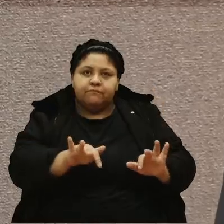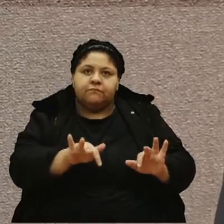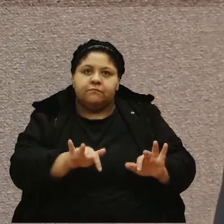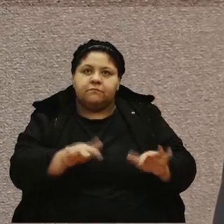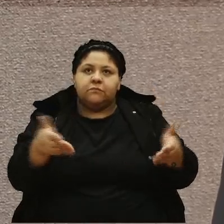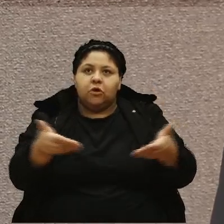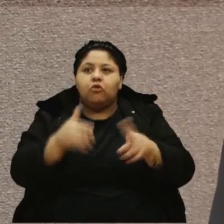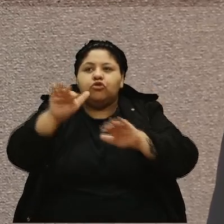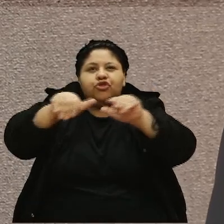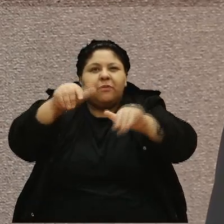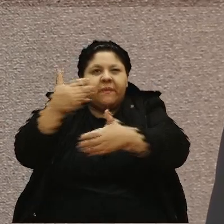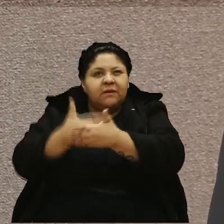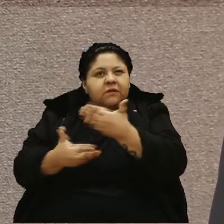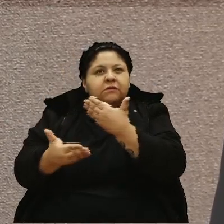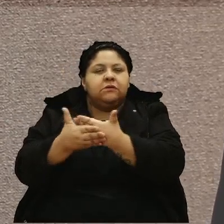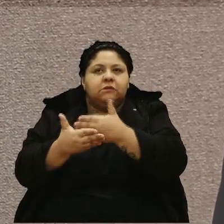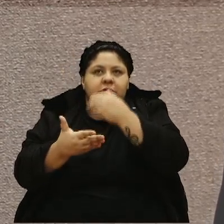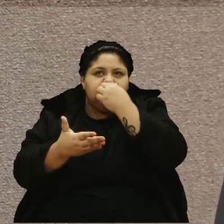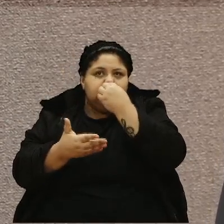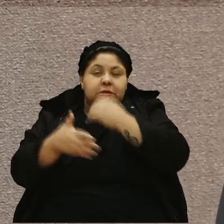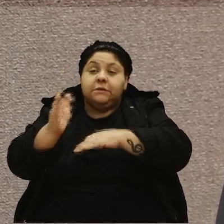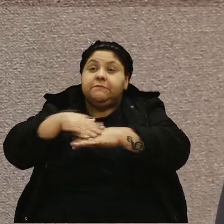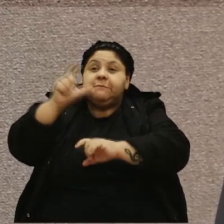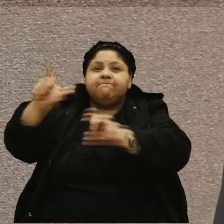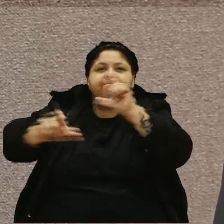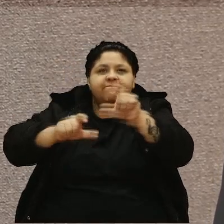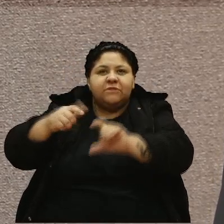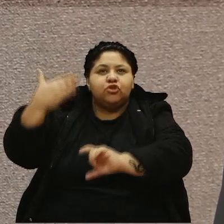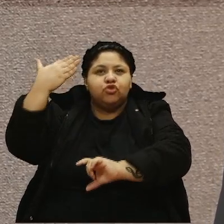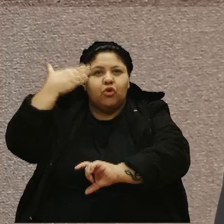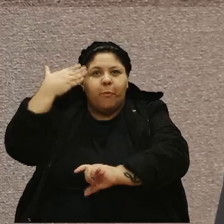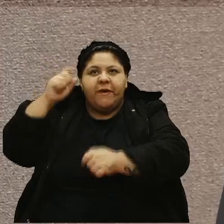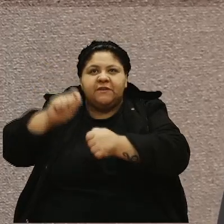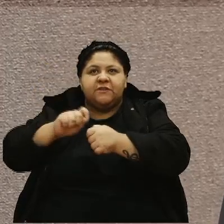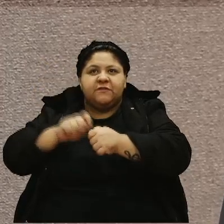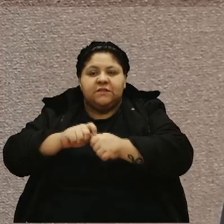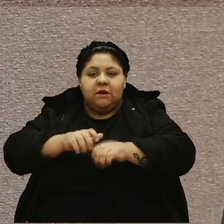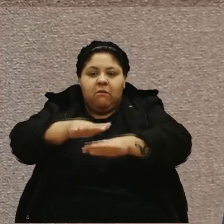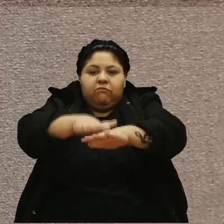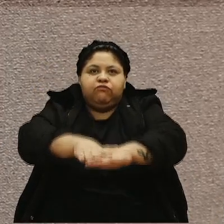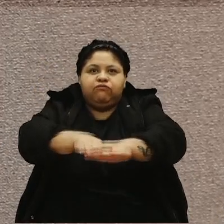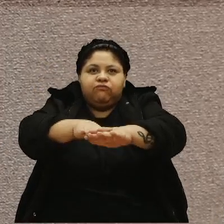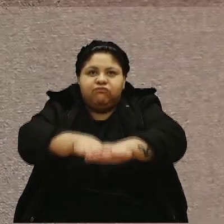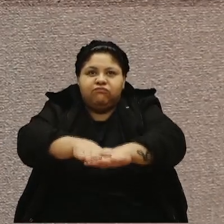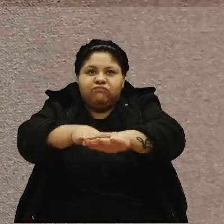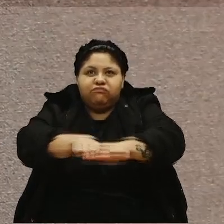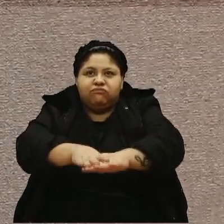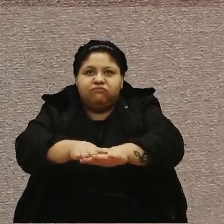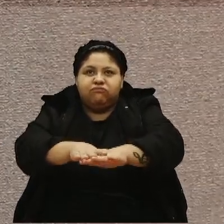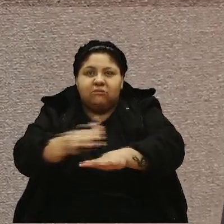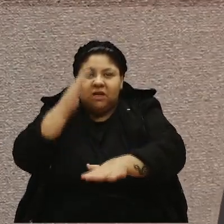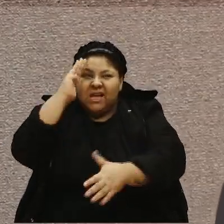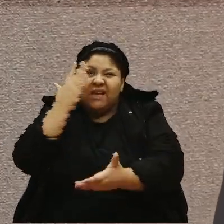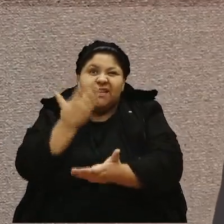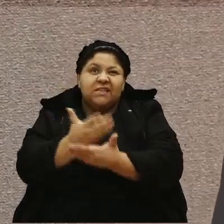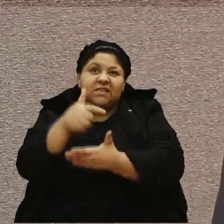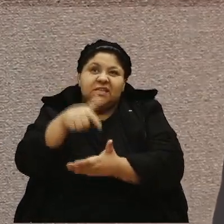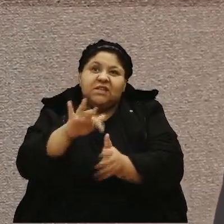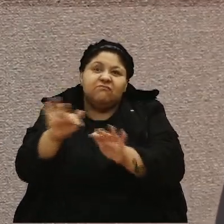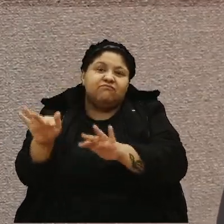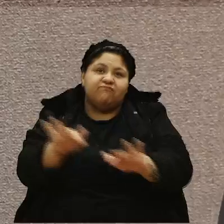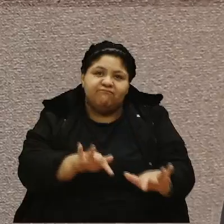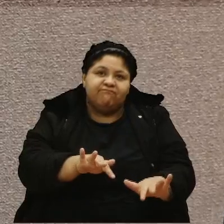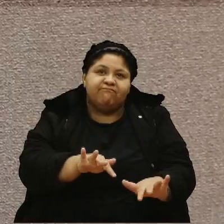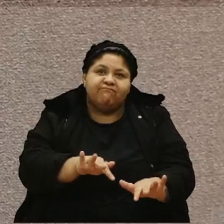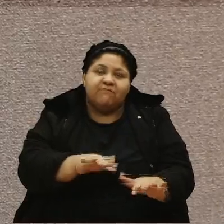faço um chamamento a todos. Se mais pessoas soubessem fazer massagem cardíaca, talvez esse final de semana nós não teríamos tantas mortes